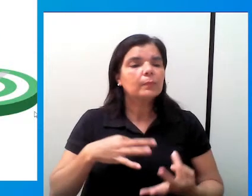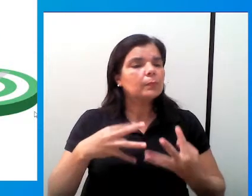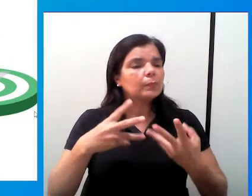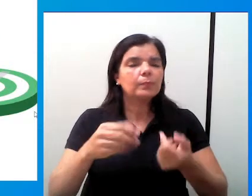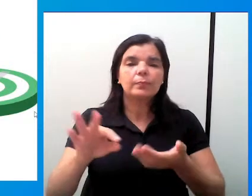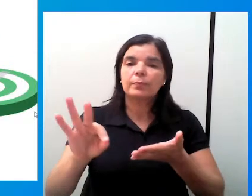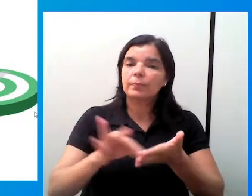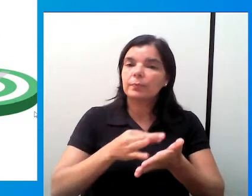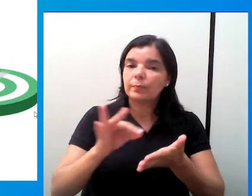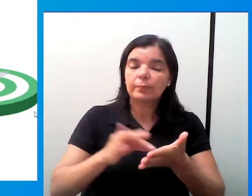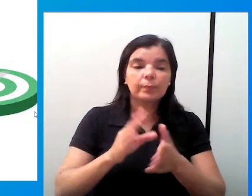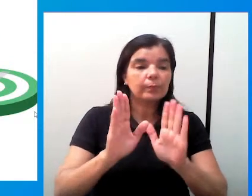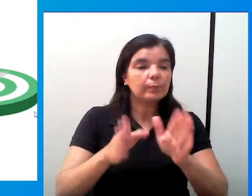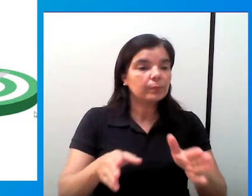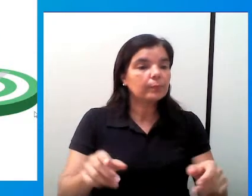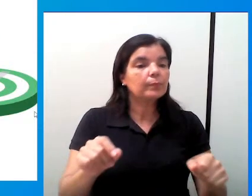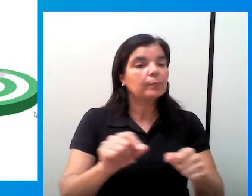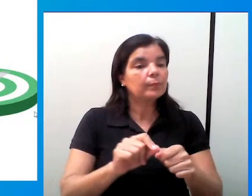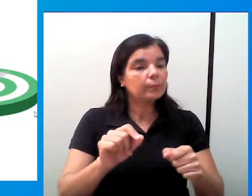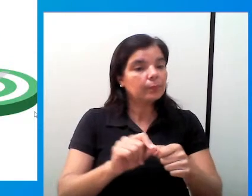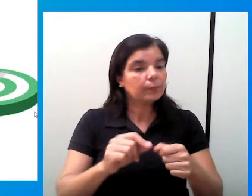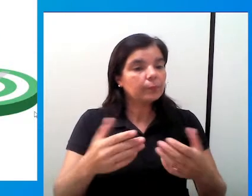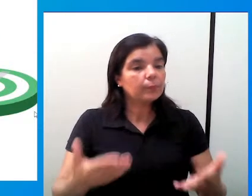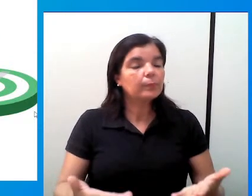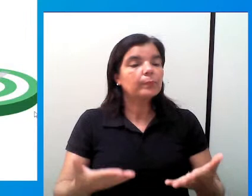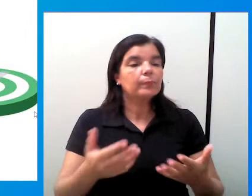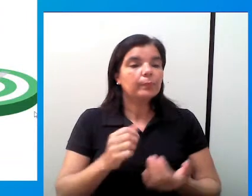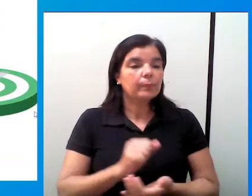instituições já fazem, né, de maneira muito